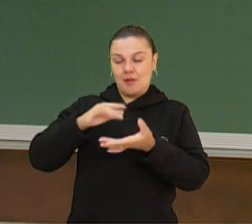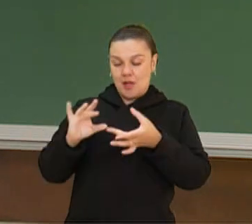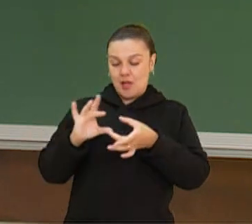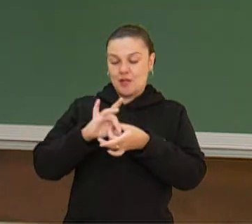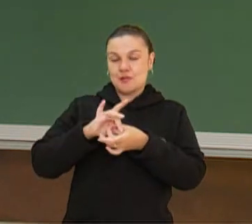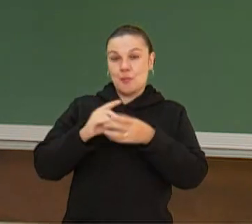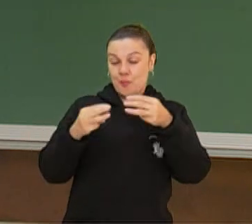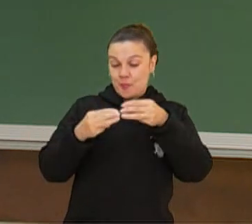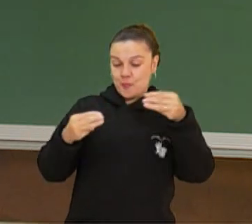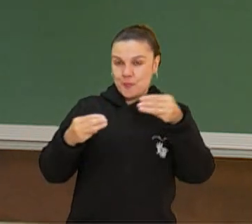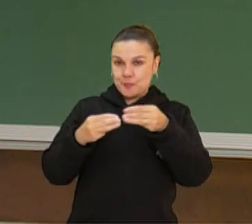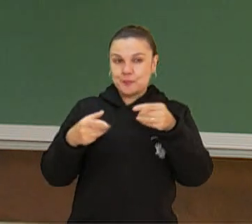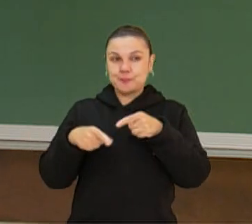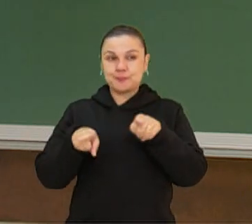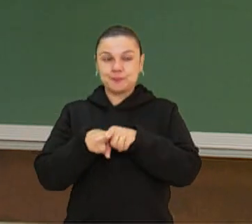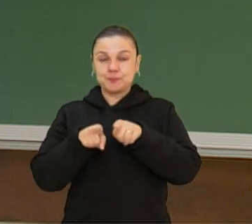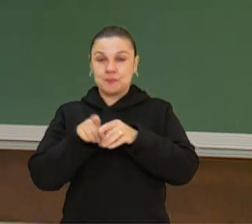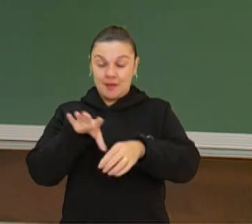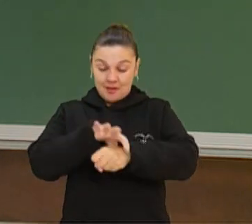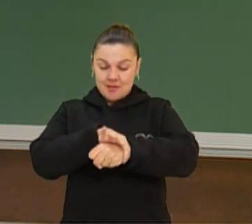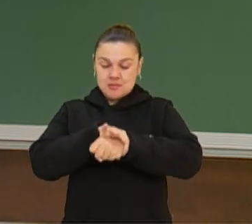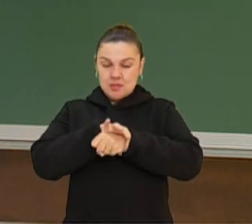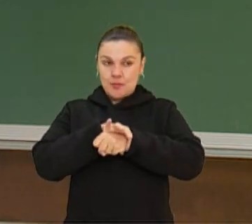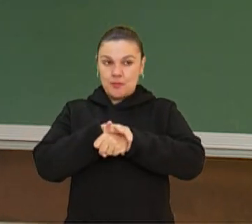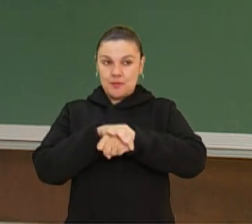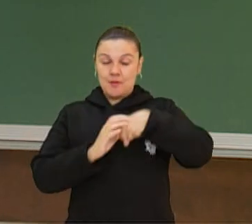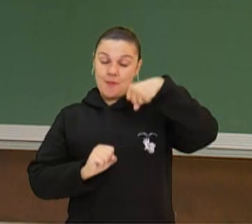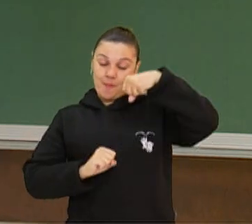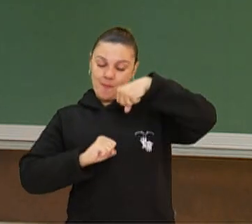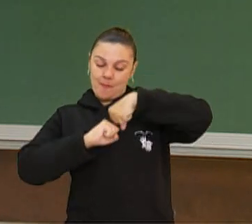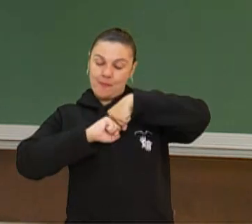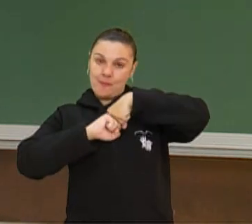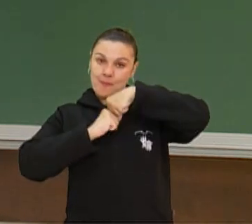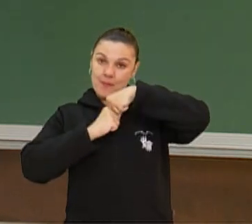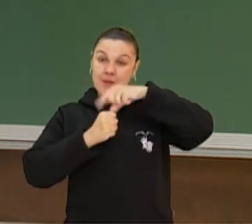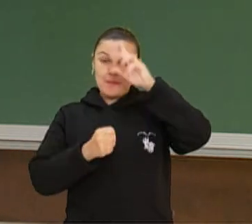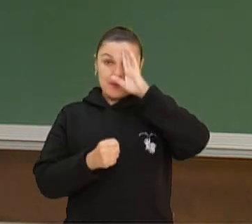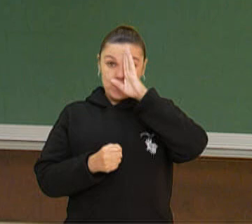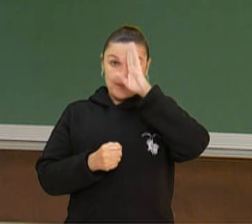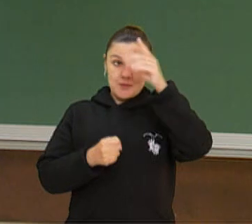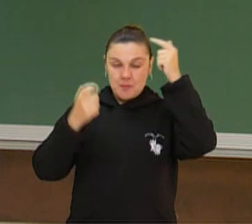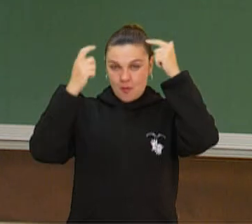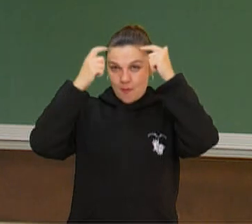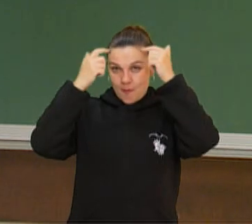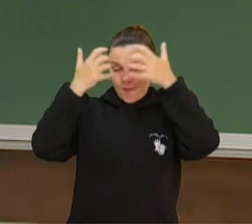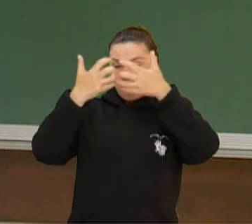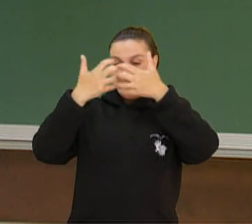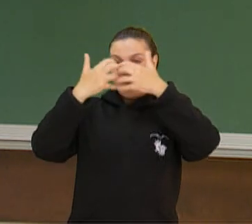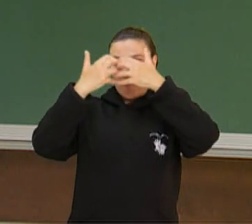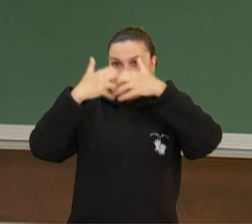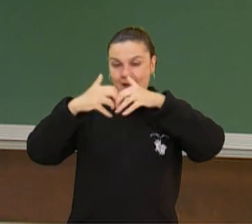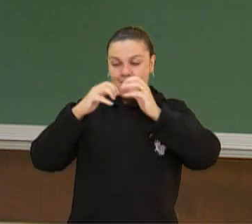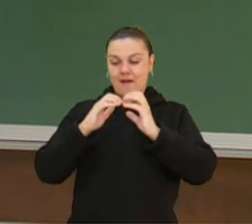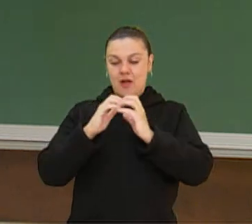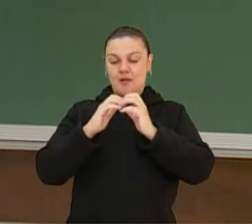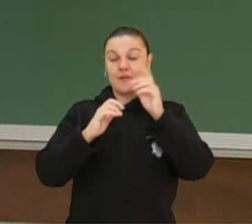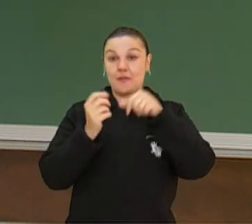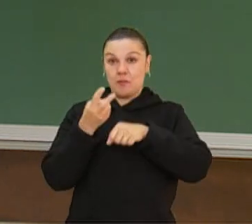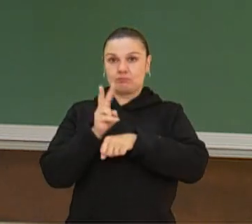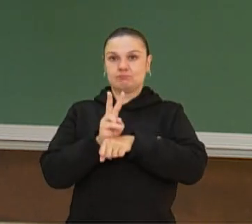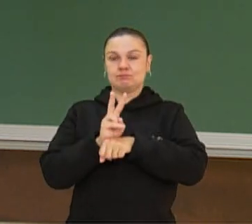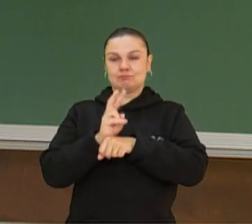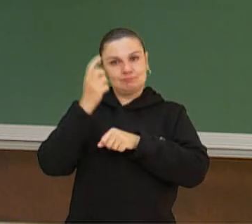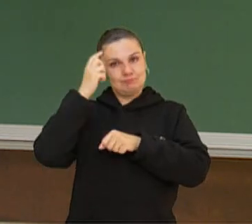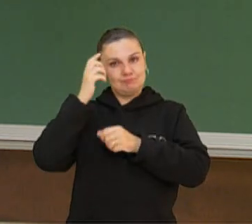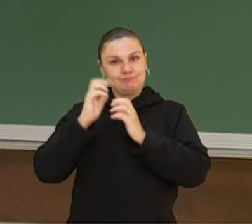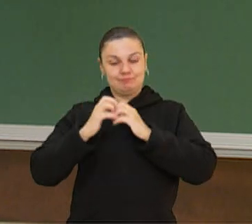aos músculos, e também proteção, quando eu estou falando dos ossos aqui, principalmente os ossos do crânio, que vão proteger o nosso encéfalo aí,